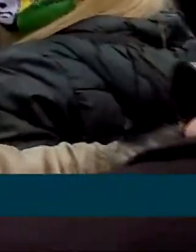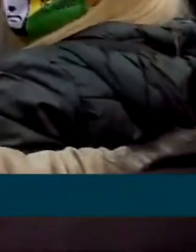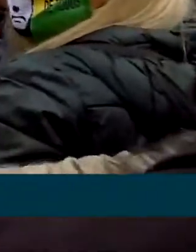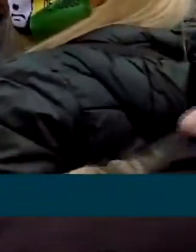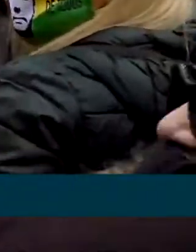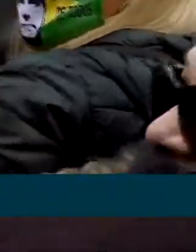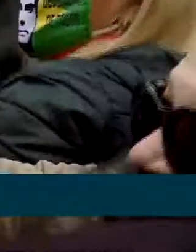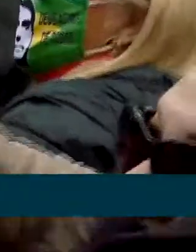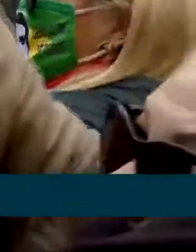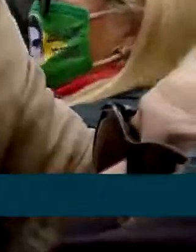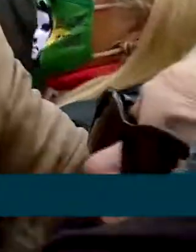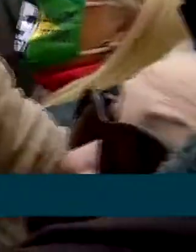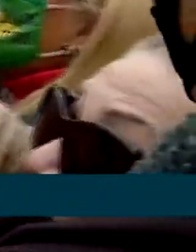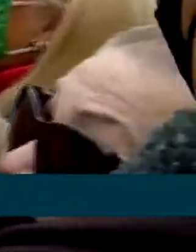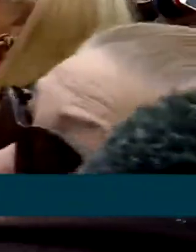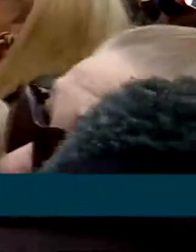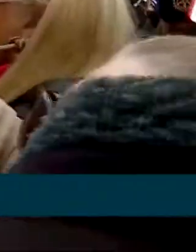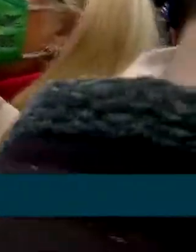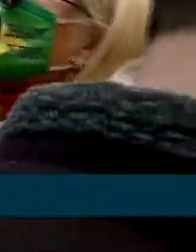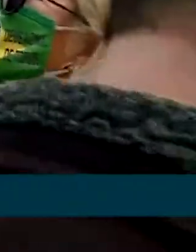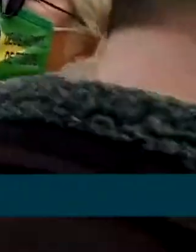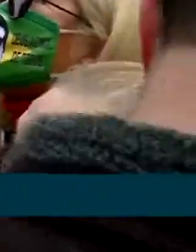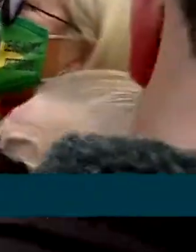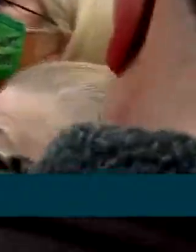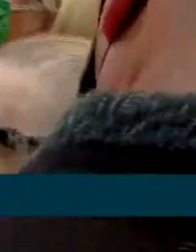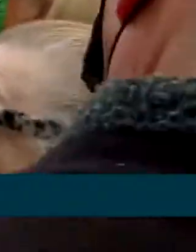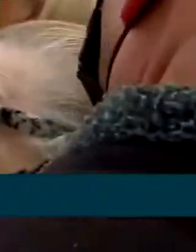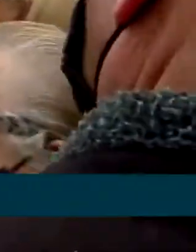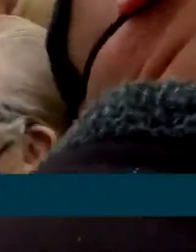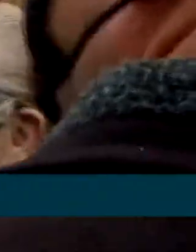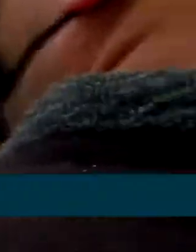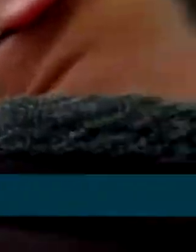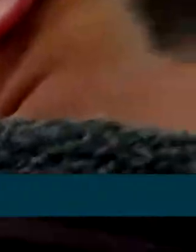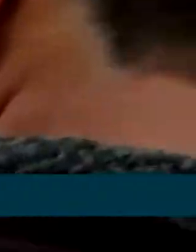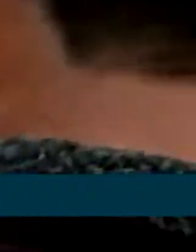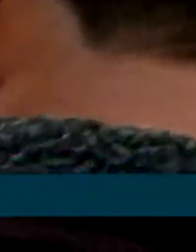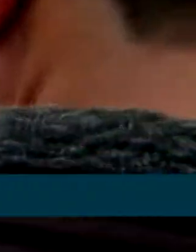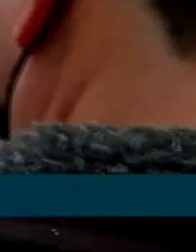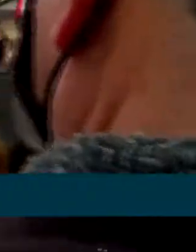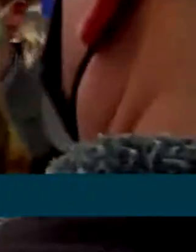presentes, distribui também alguns autógrafos.